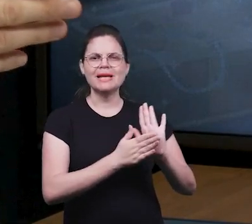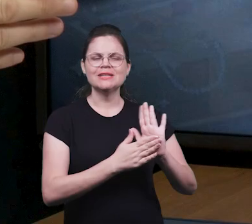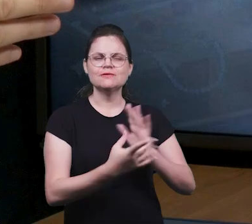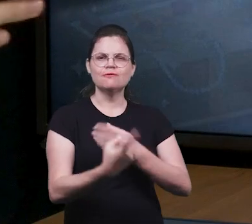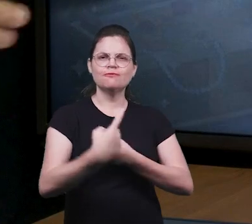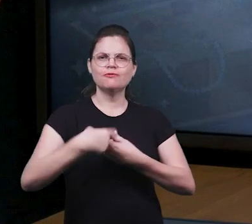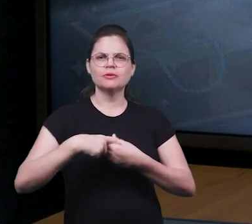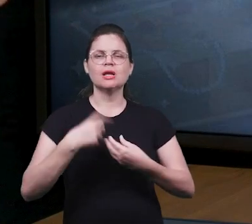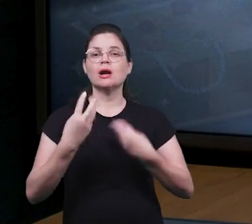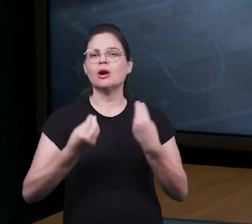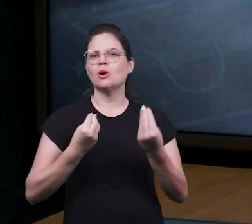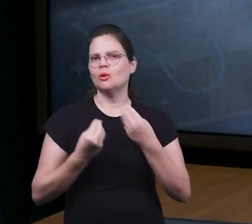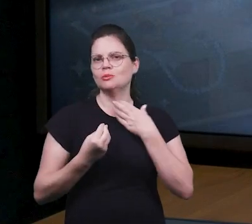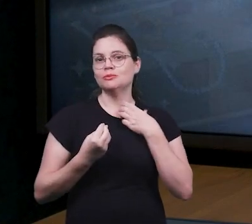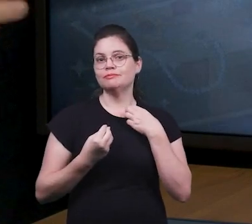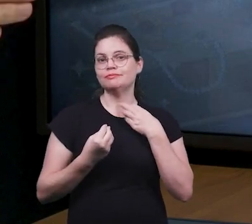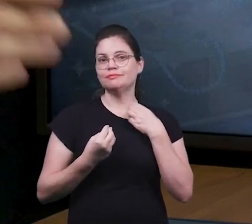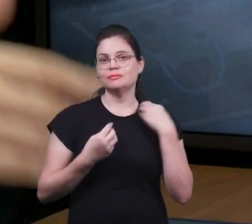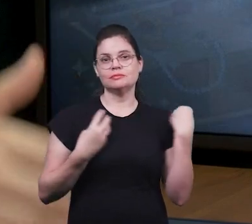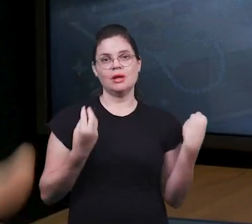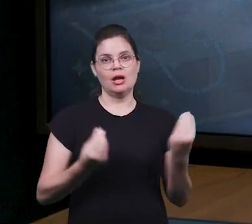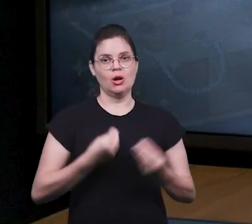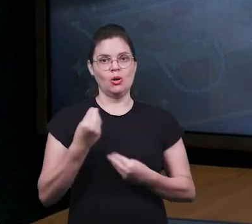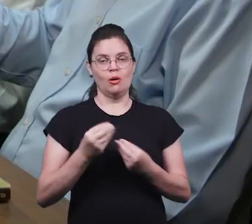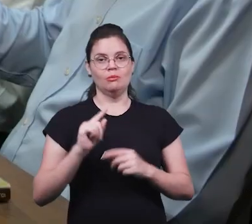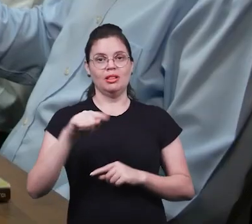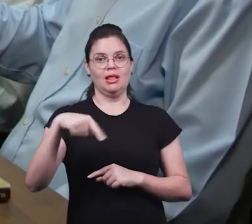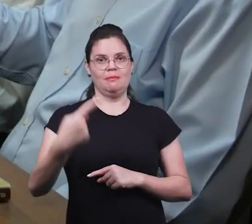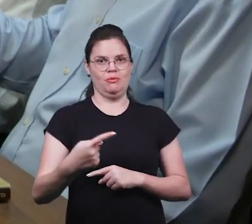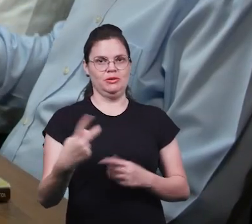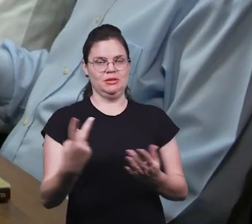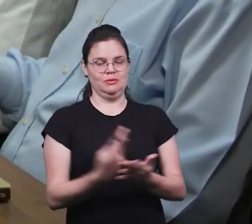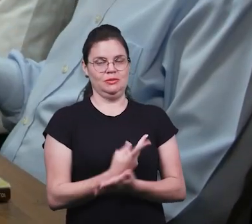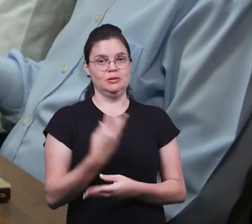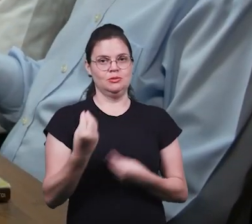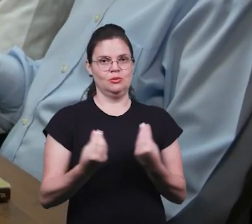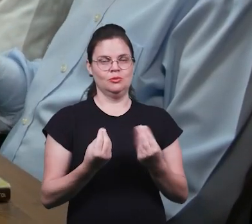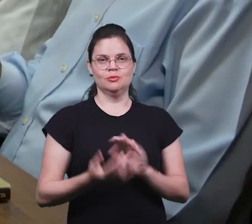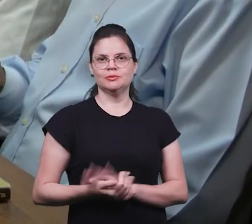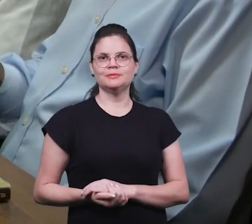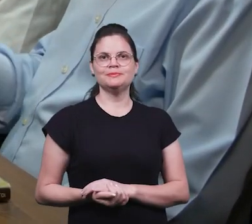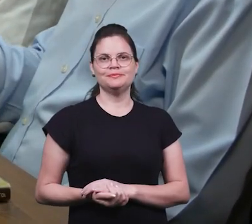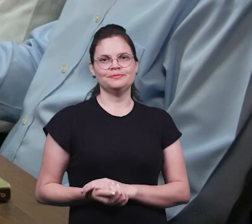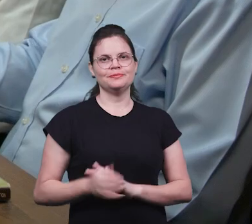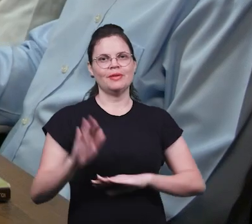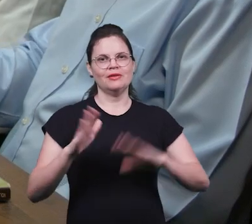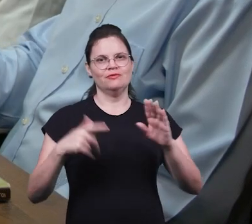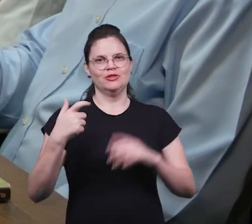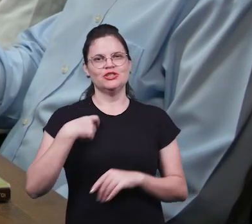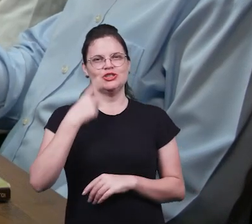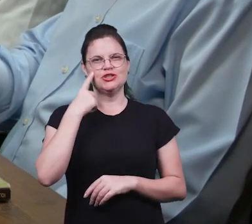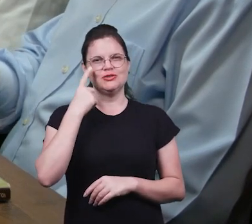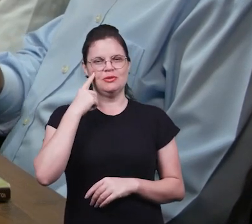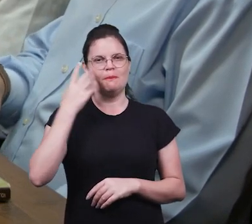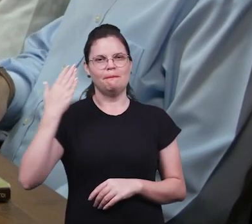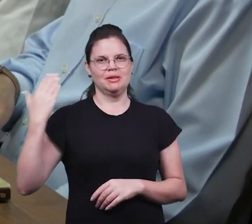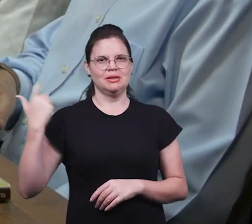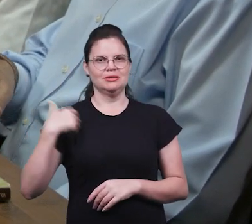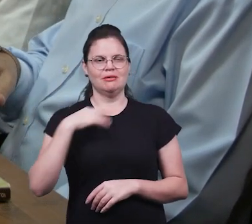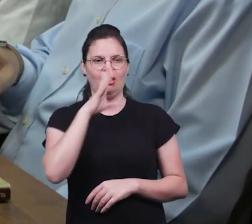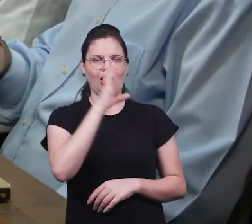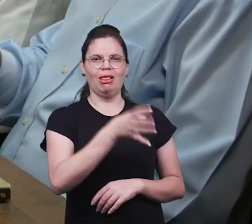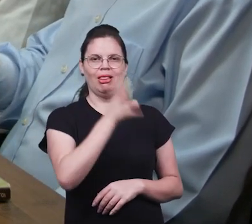Como foi, pastor Diniz, agora esse pós-dilúvio? Às vezes a gente olha para o passado e condena, né, o homem